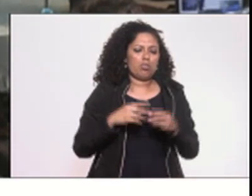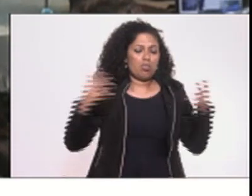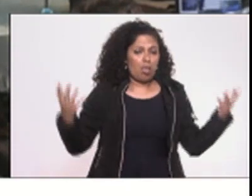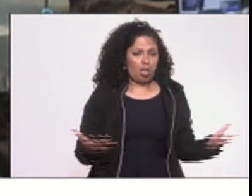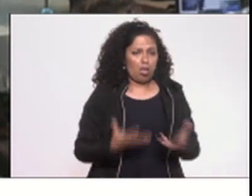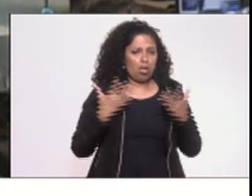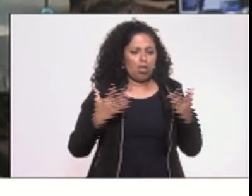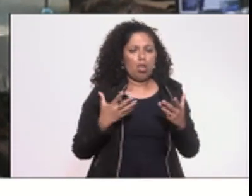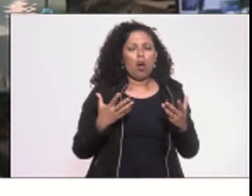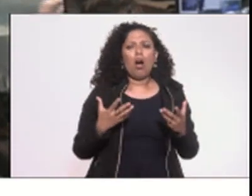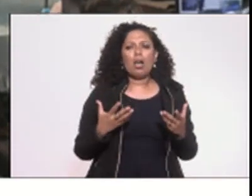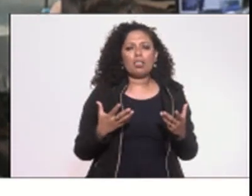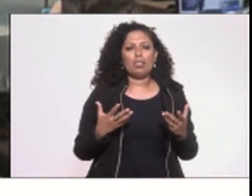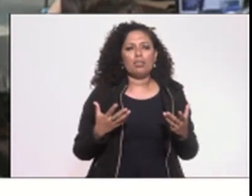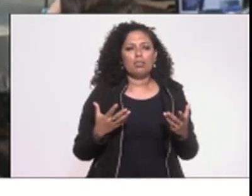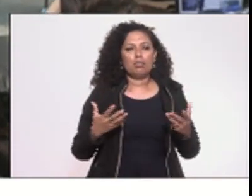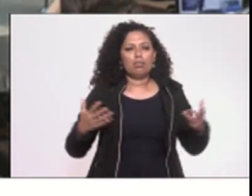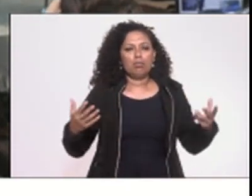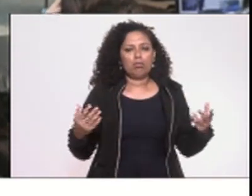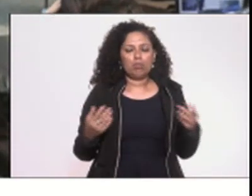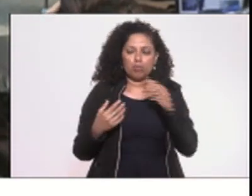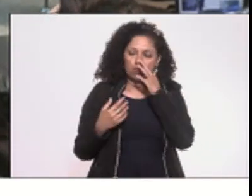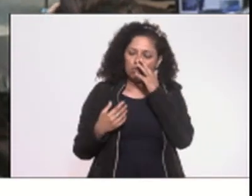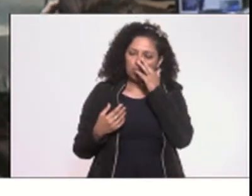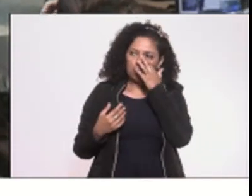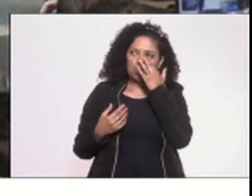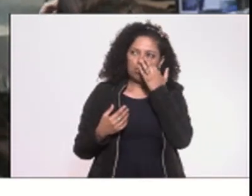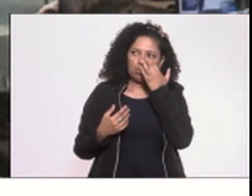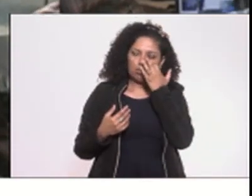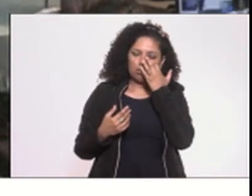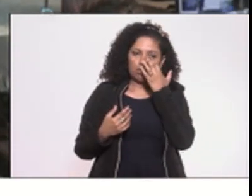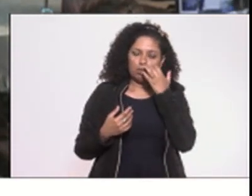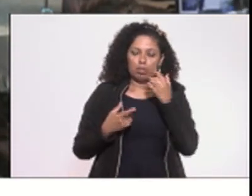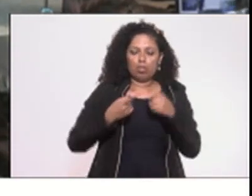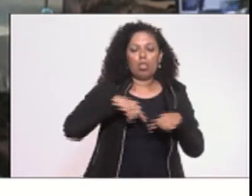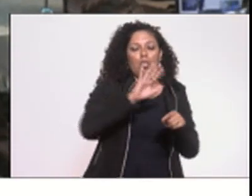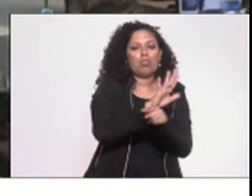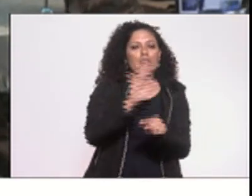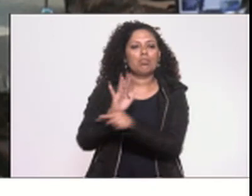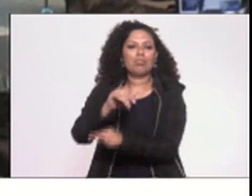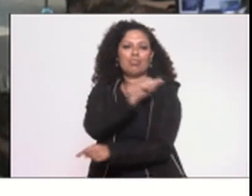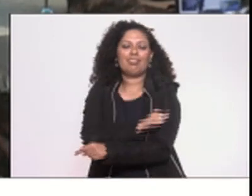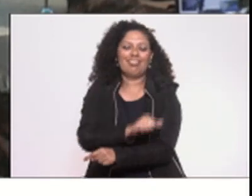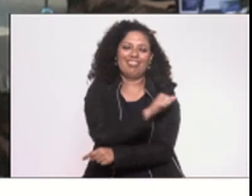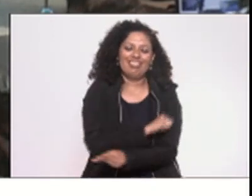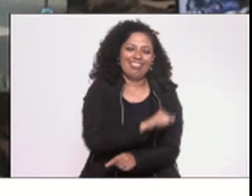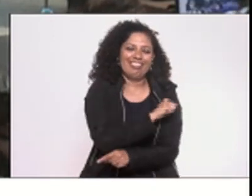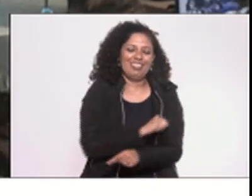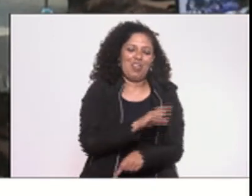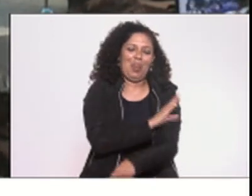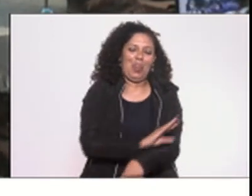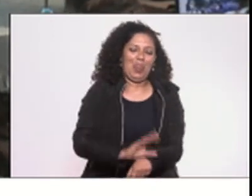que os alunos possam mais e mais se interessarem nessa cultura.